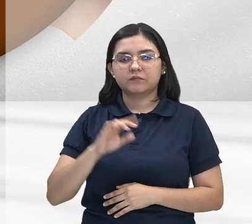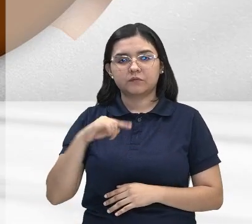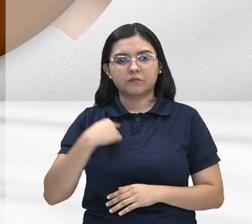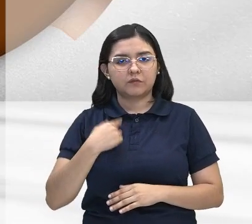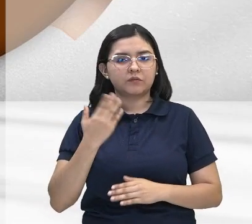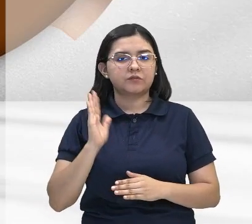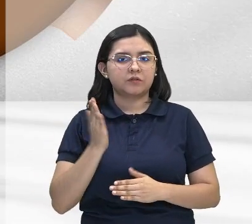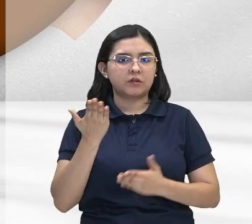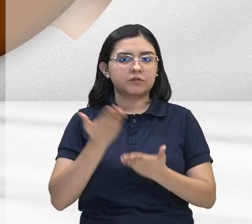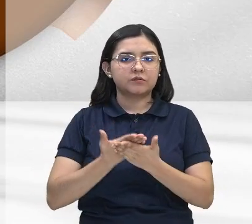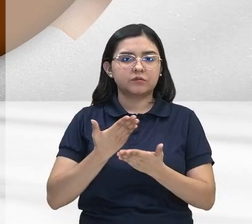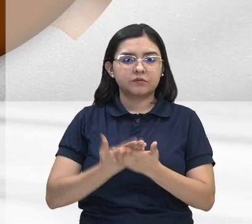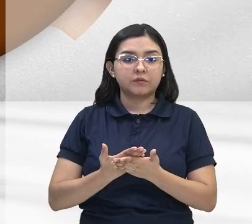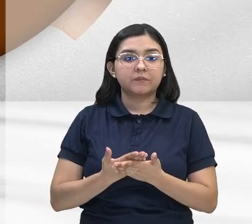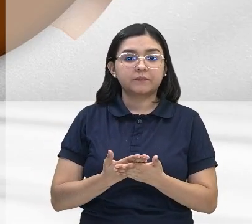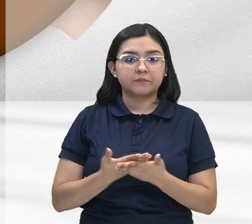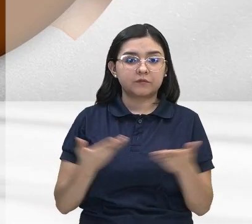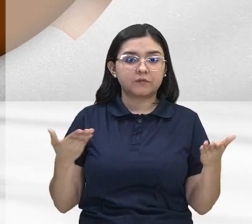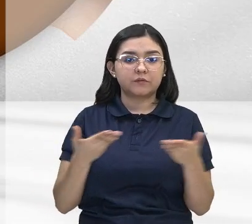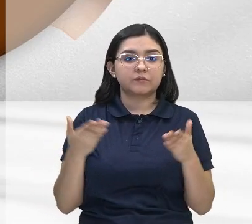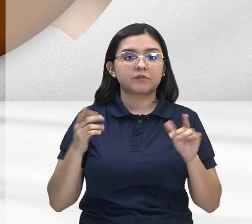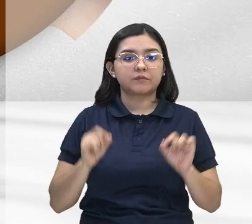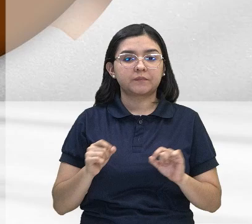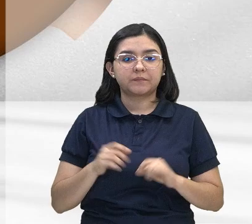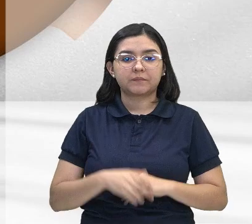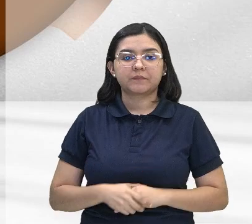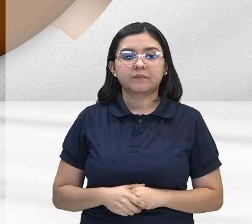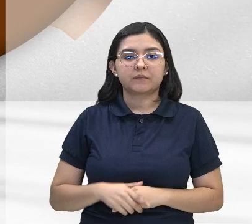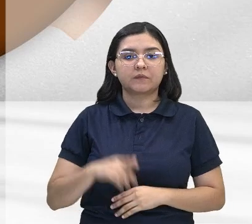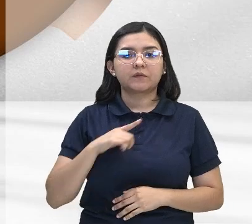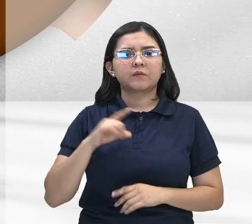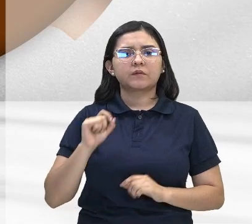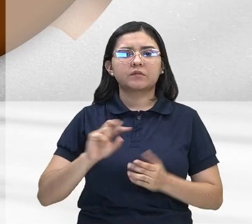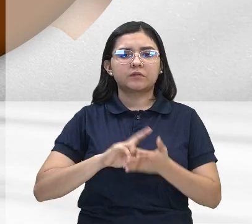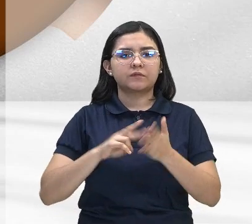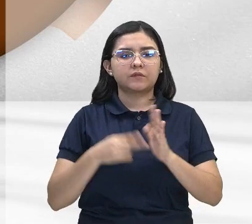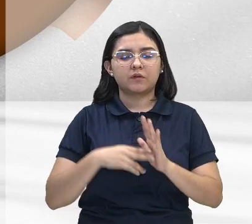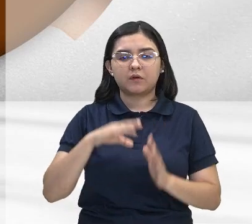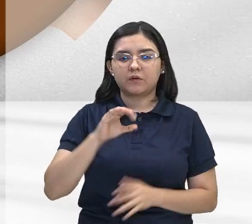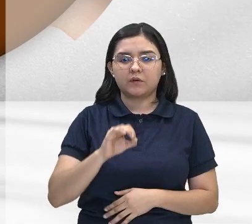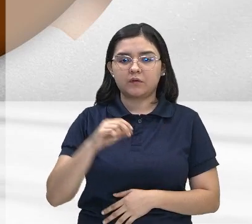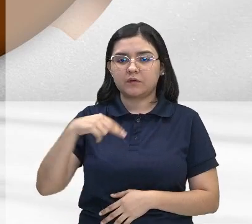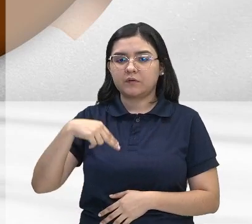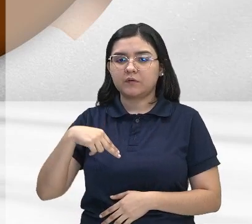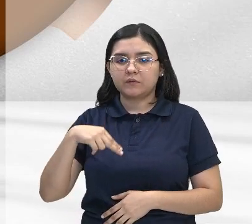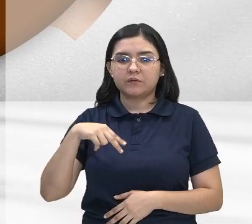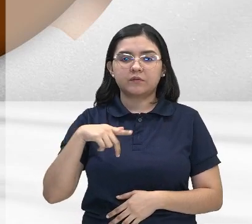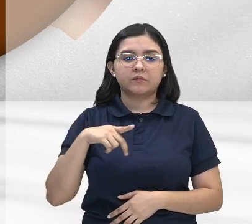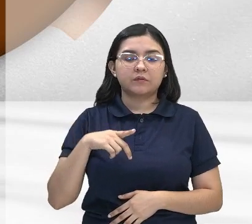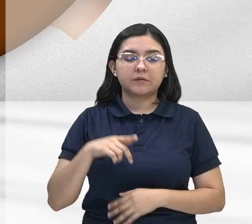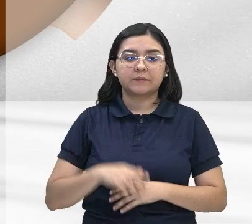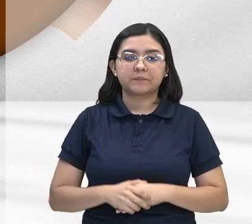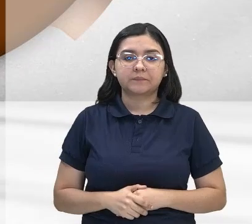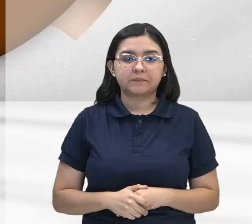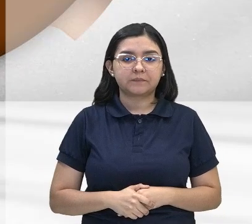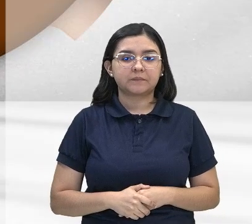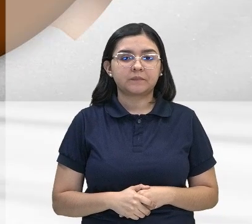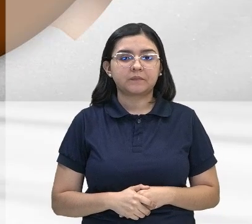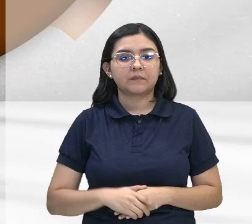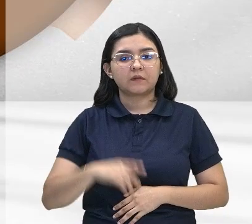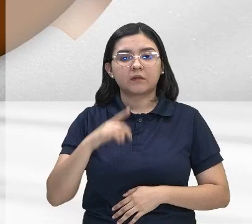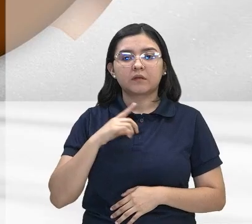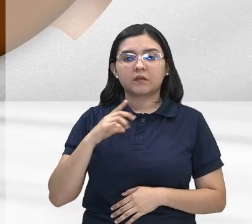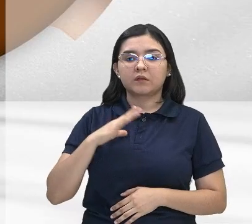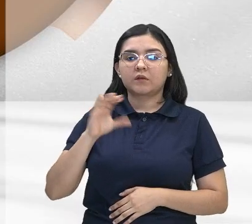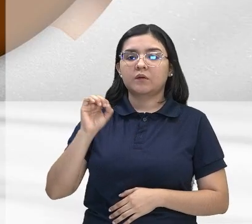já vimos, nós vimos aqui o que é uma ONG, o que é uma ONG. ONG são